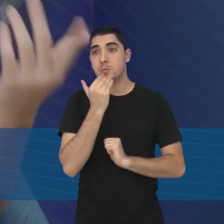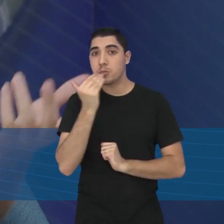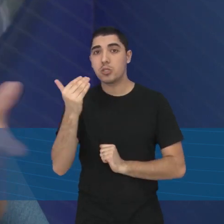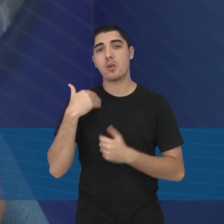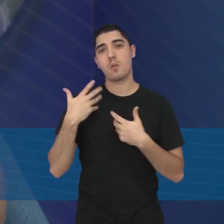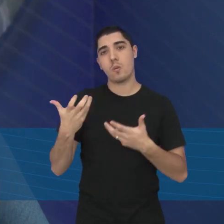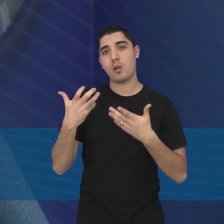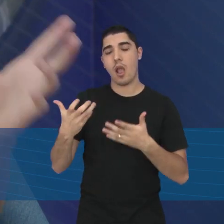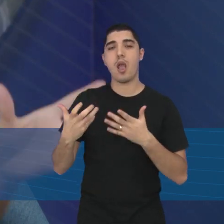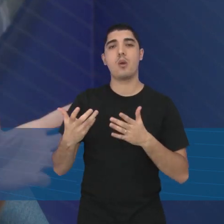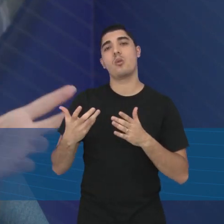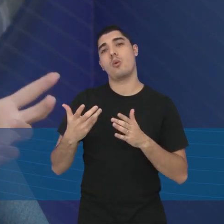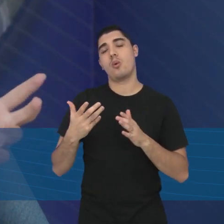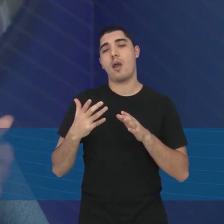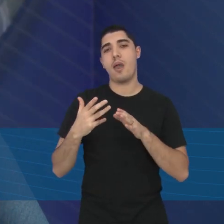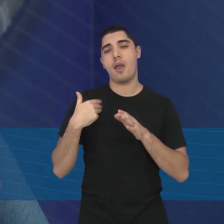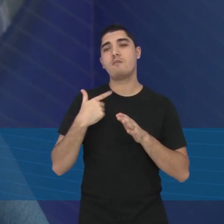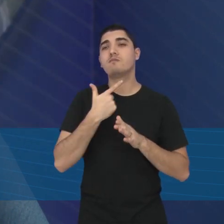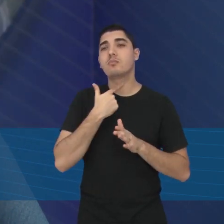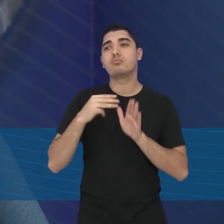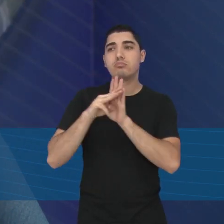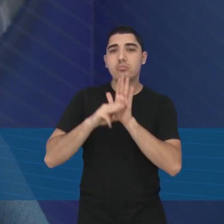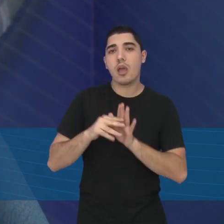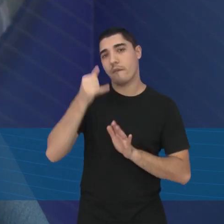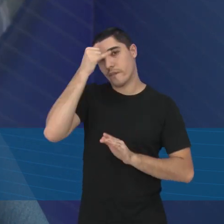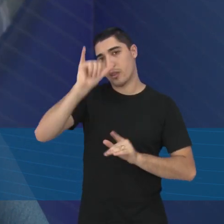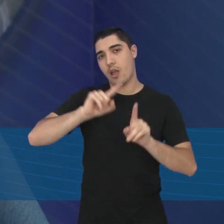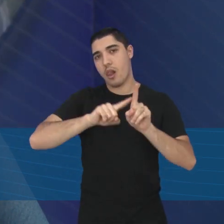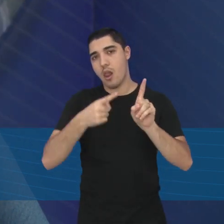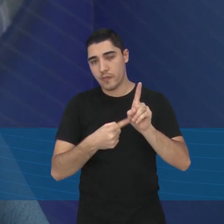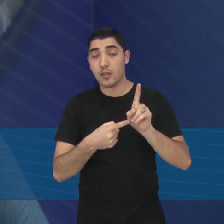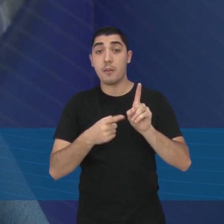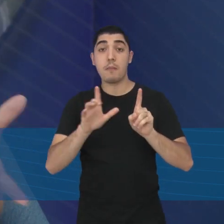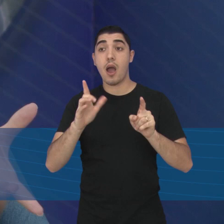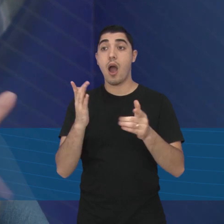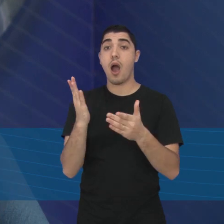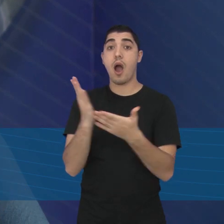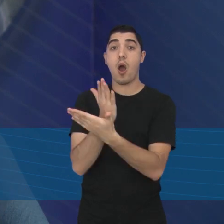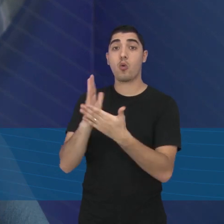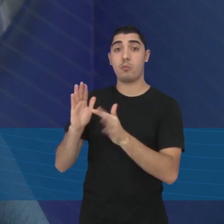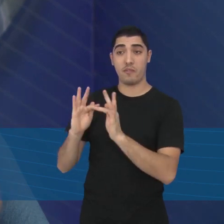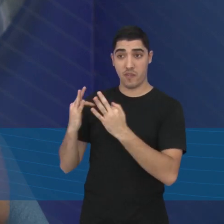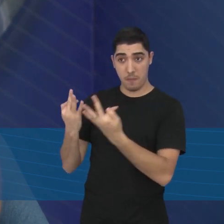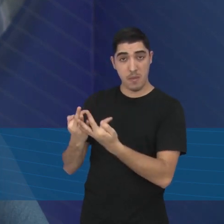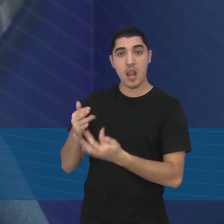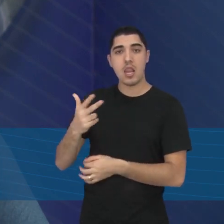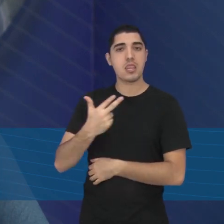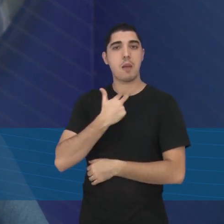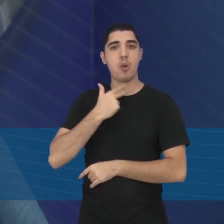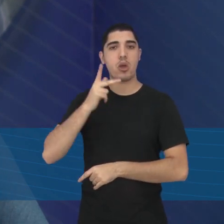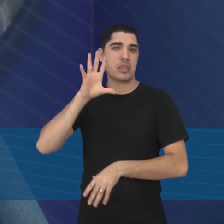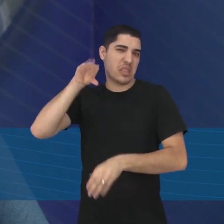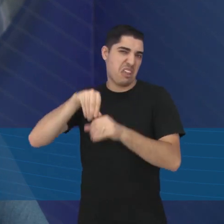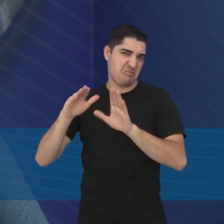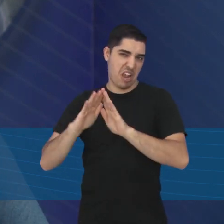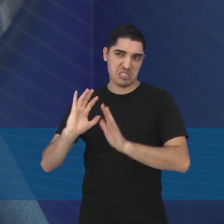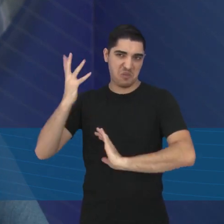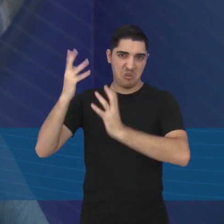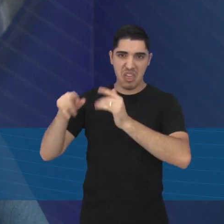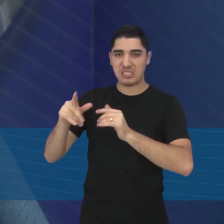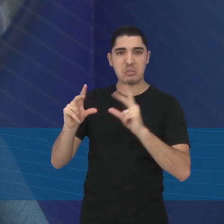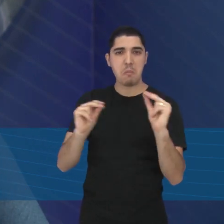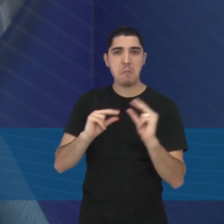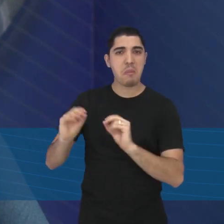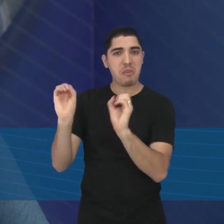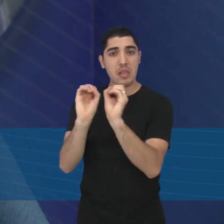método contraceptivo, alguma consulta. A gente falou, tem muitas famílias que não têm esse diálogo em casa por N motivos.